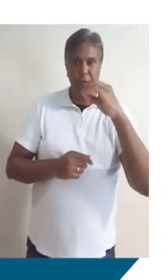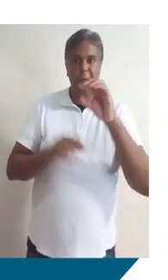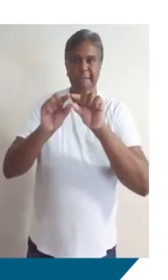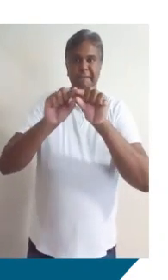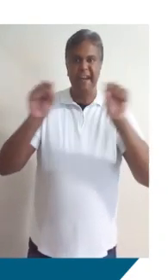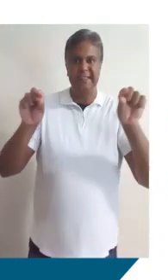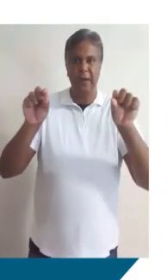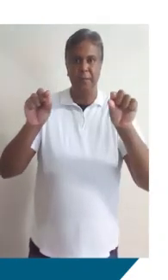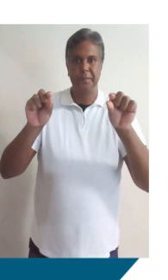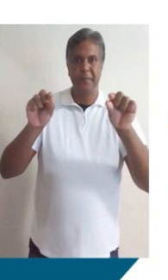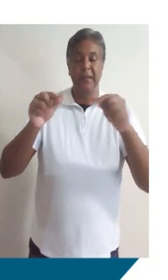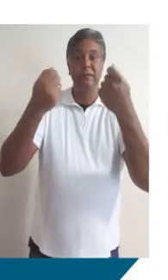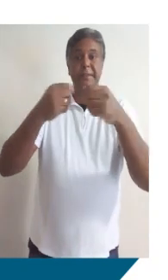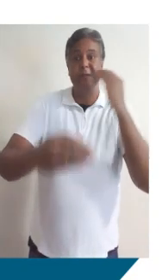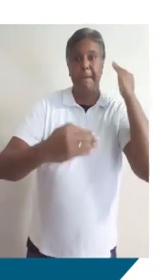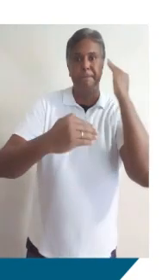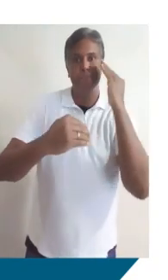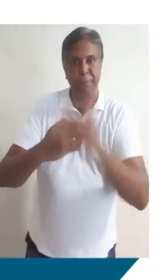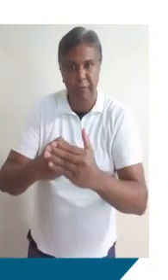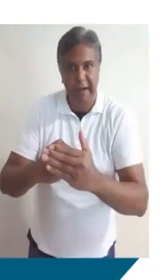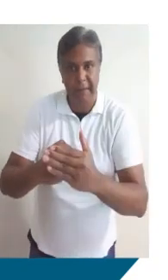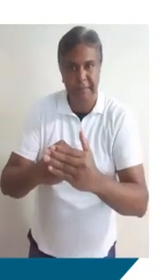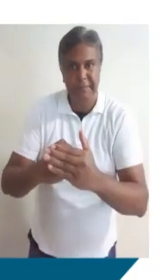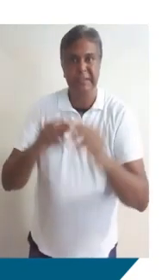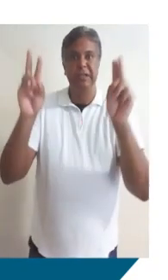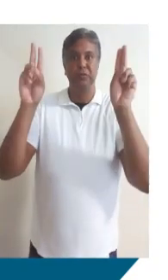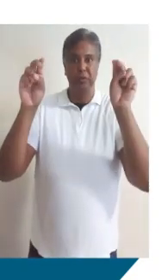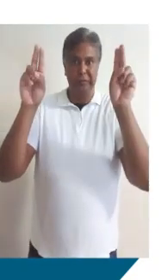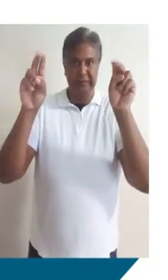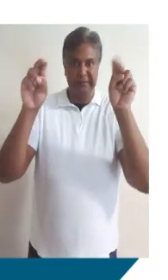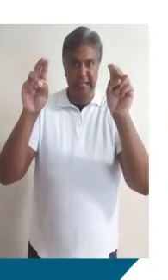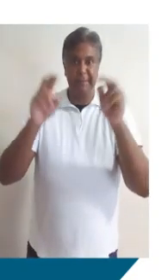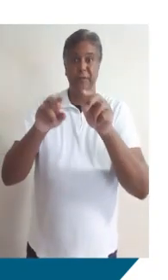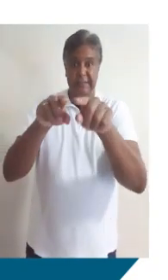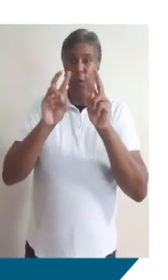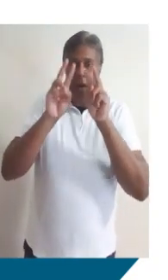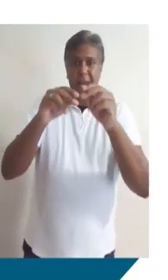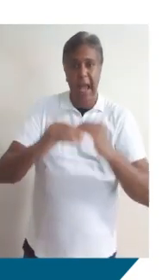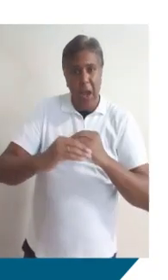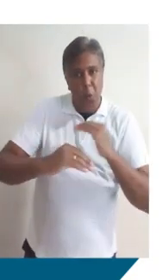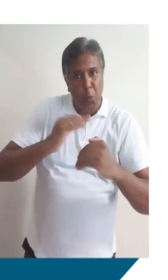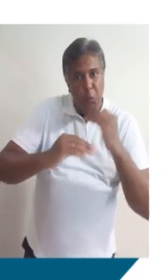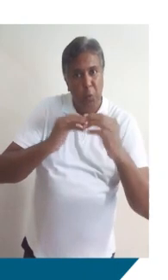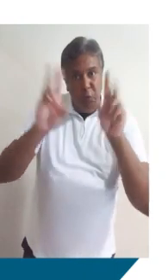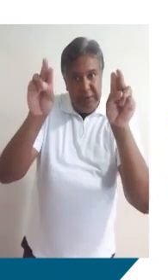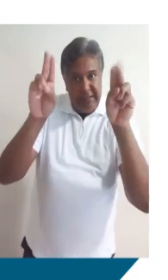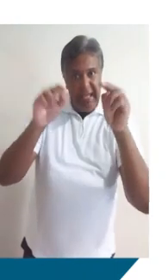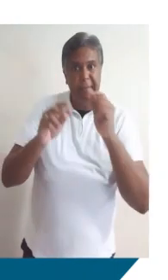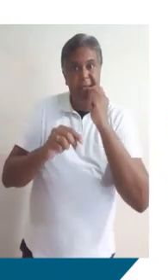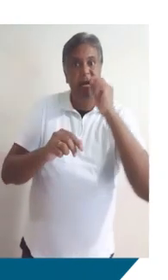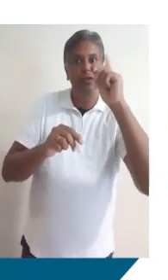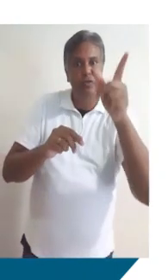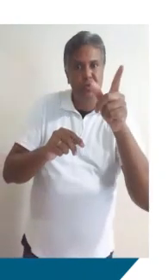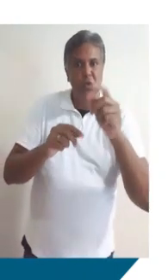opinião a ser provada em relação ao tema e que já apareceu na introdução. Se a gente pegar o desenvolvimento em azul, o tópico frasal